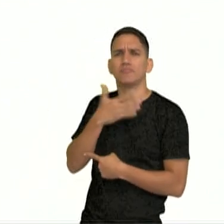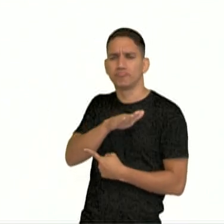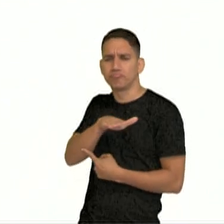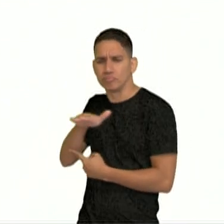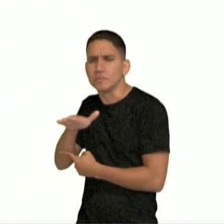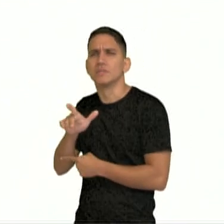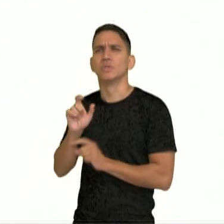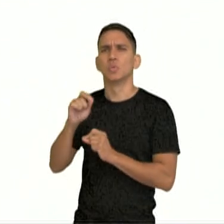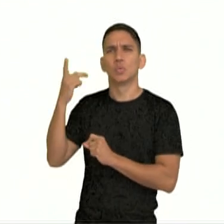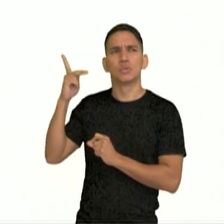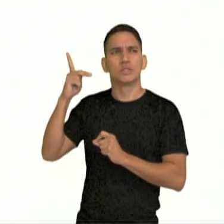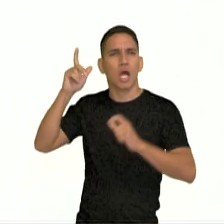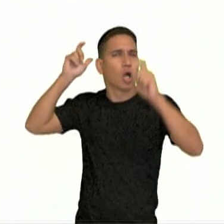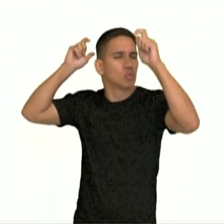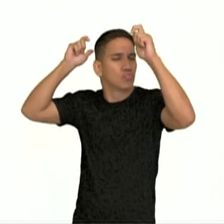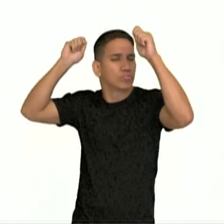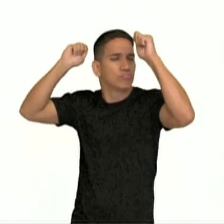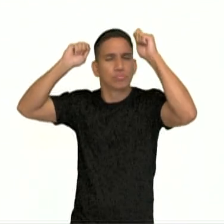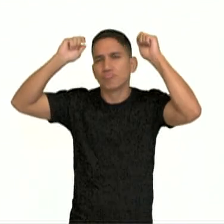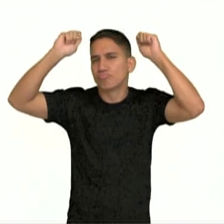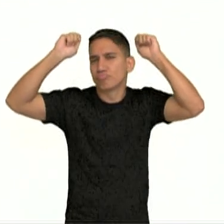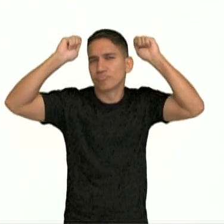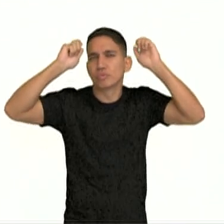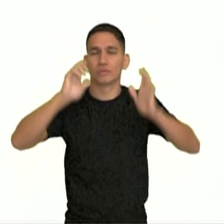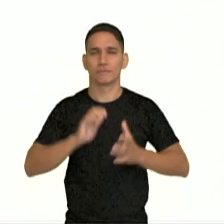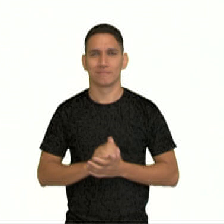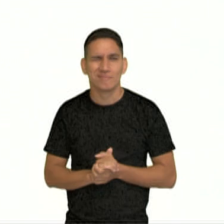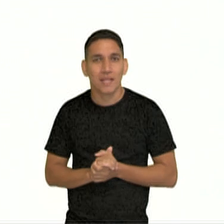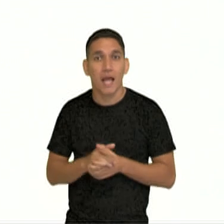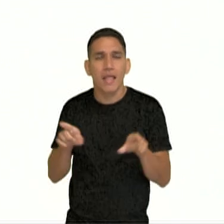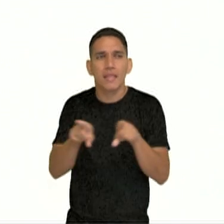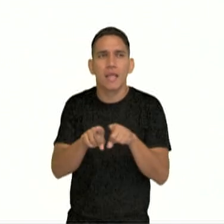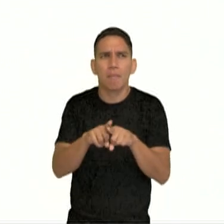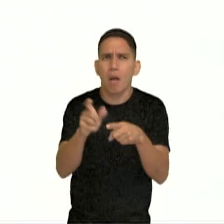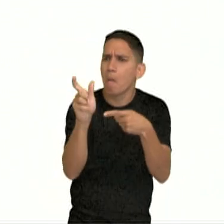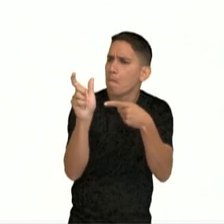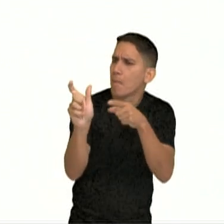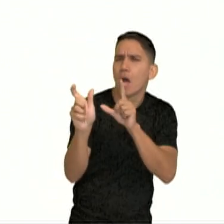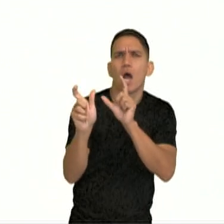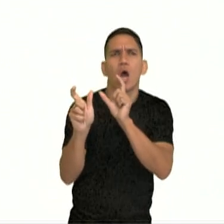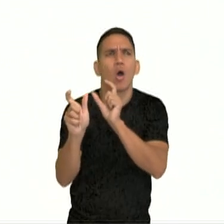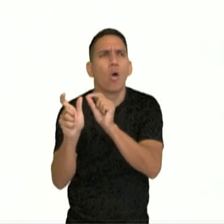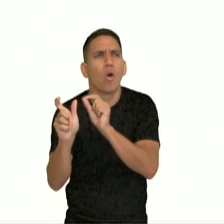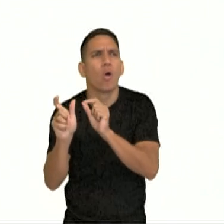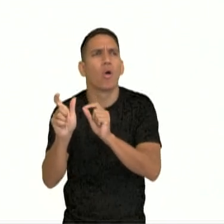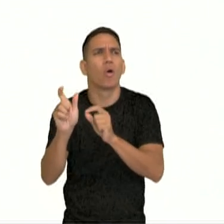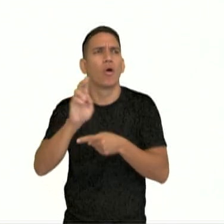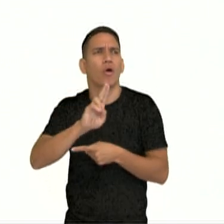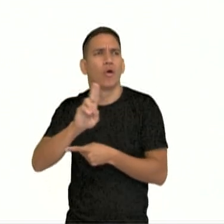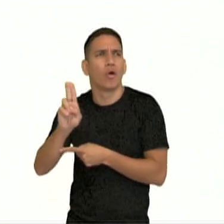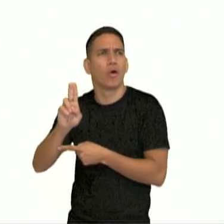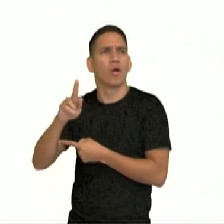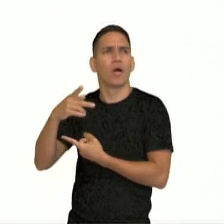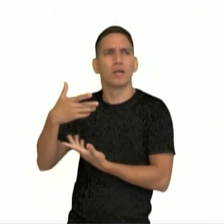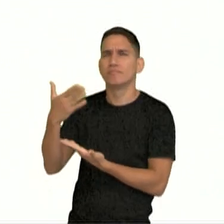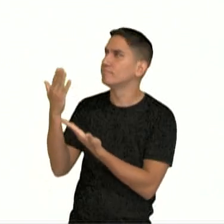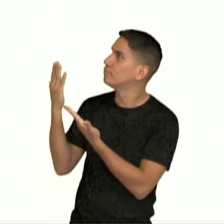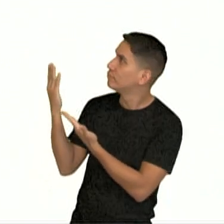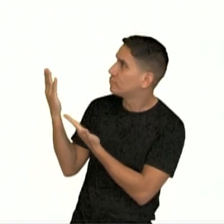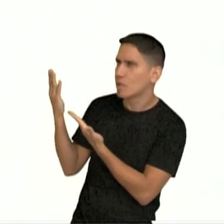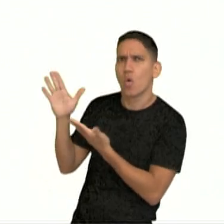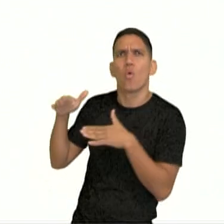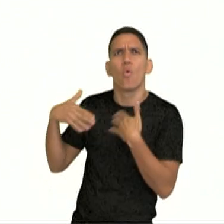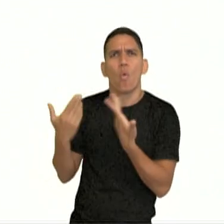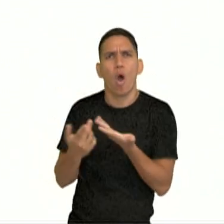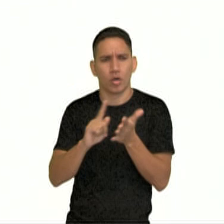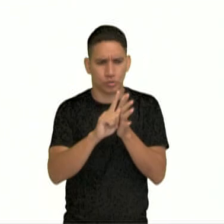Analise o chapeuzinho dela. E aquela palavra poetry. Sobre qual o gênero que você